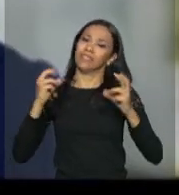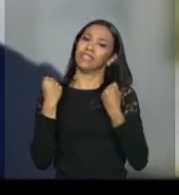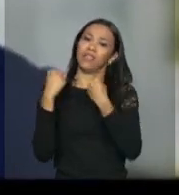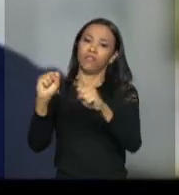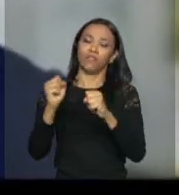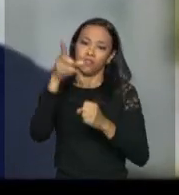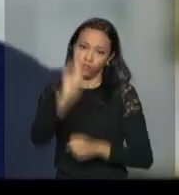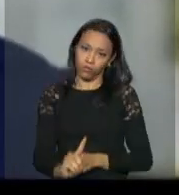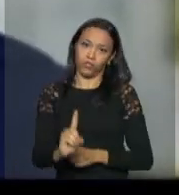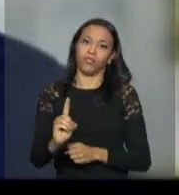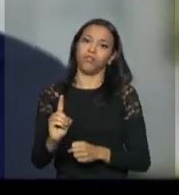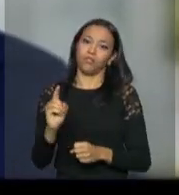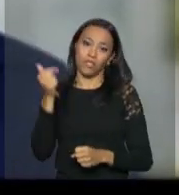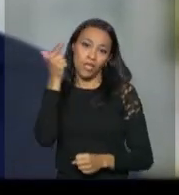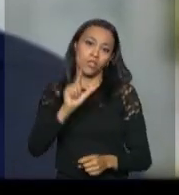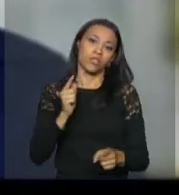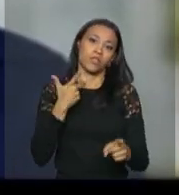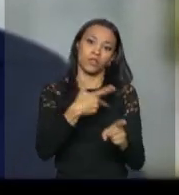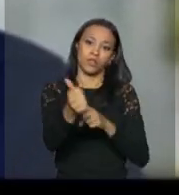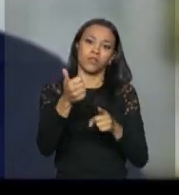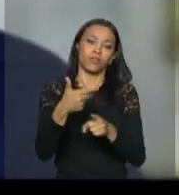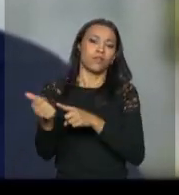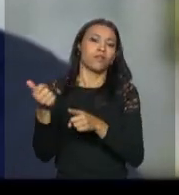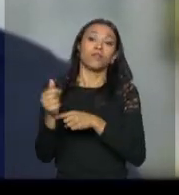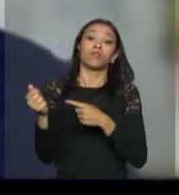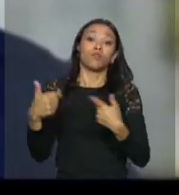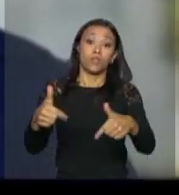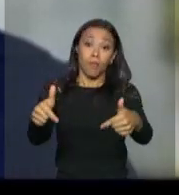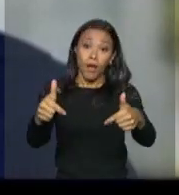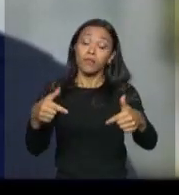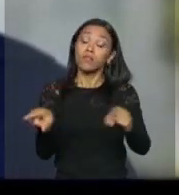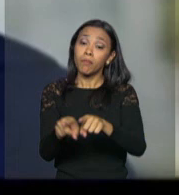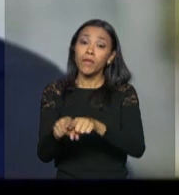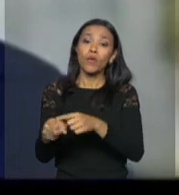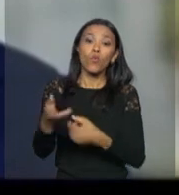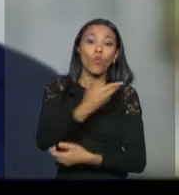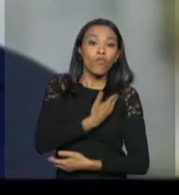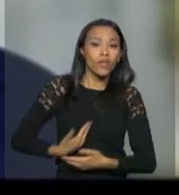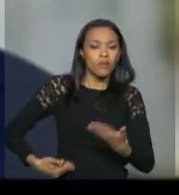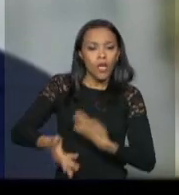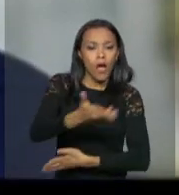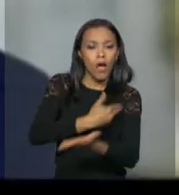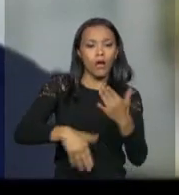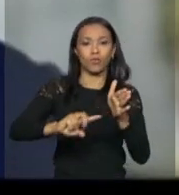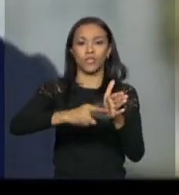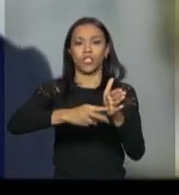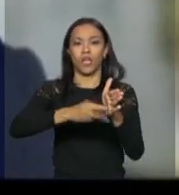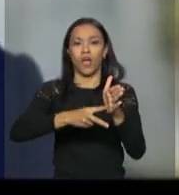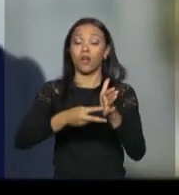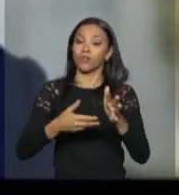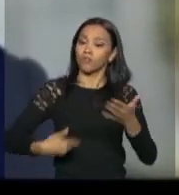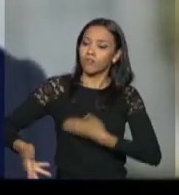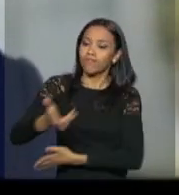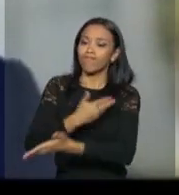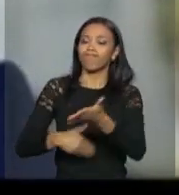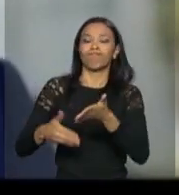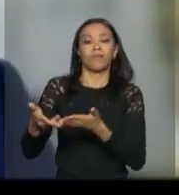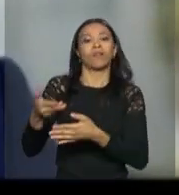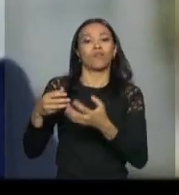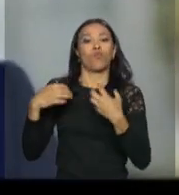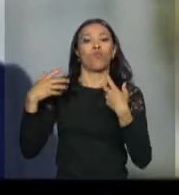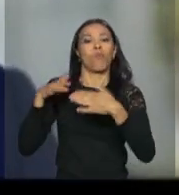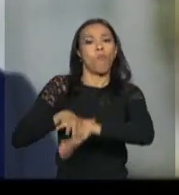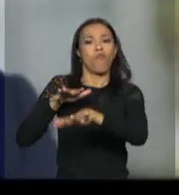conquistas trabalhistas. Um governo que dialoga com os sindicatos e com os movimentos sociais e encontra